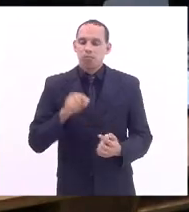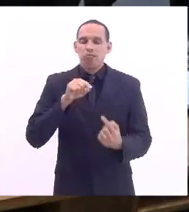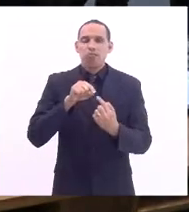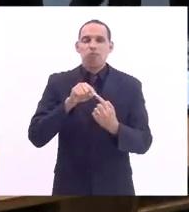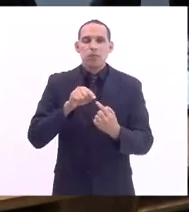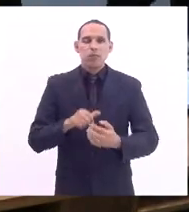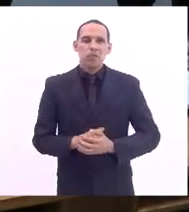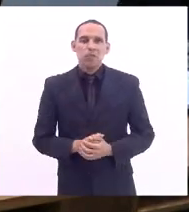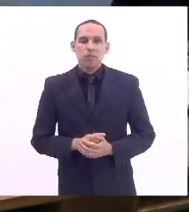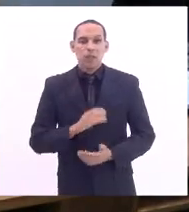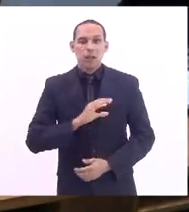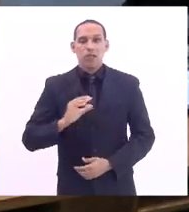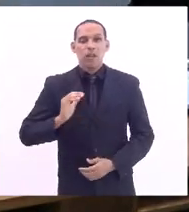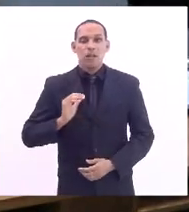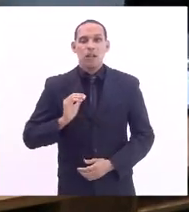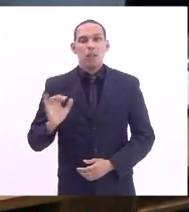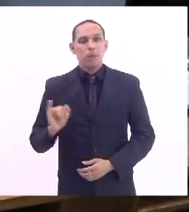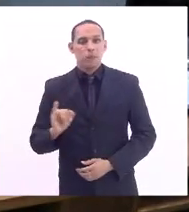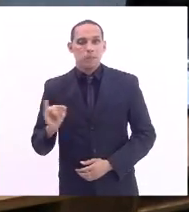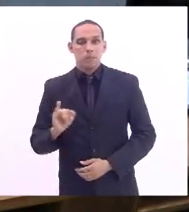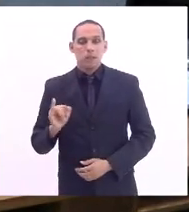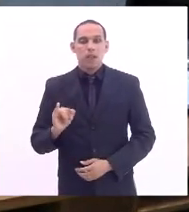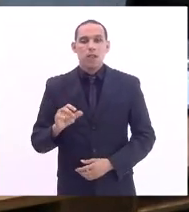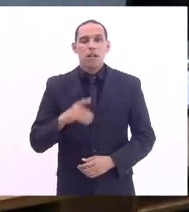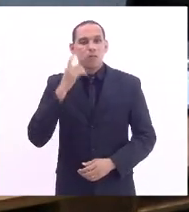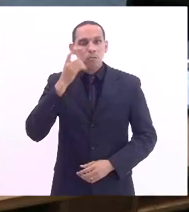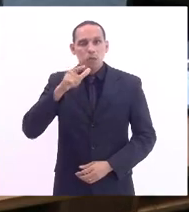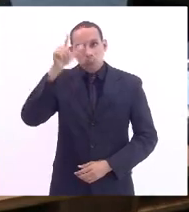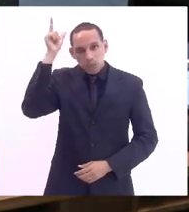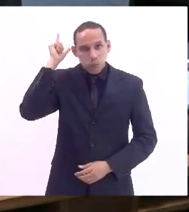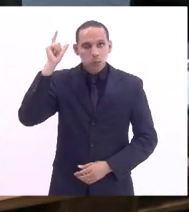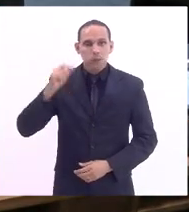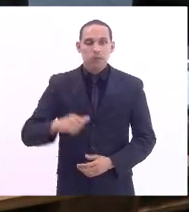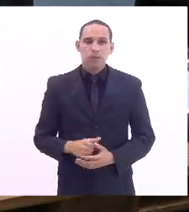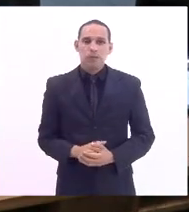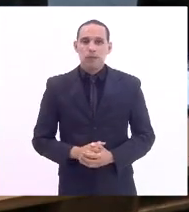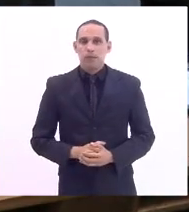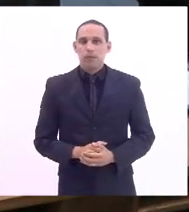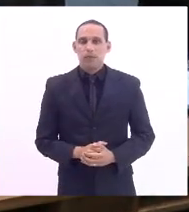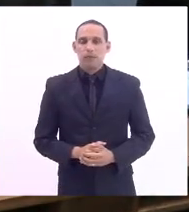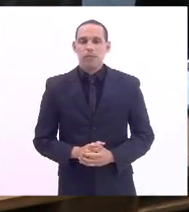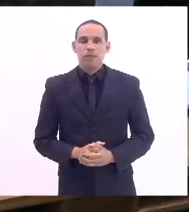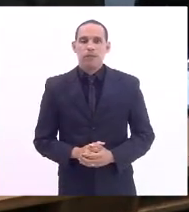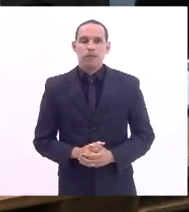Favorável. Pela Comissão de Tributação, deputado Luiz Paulo.